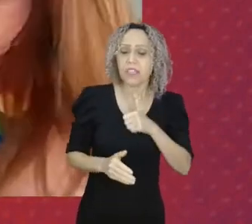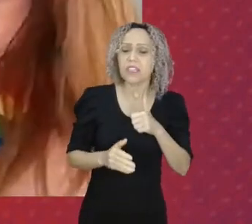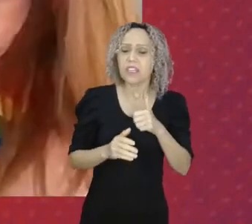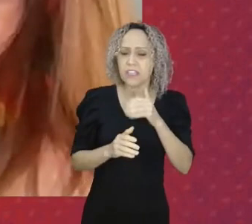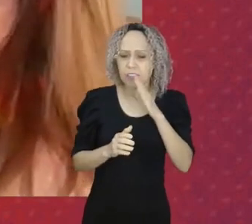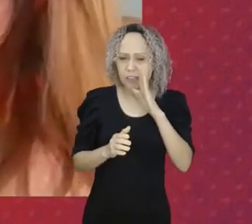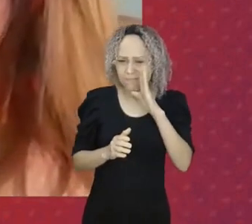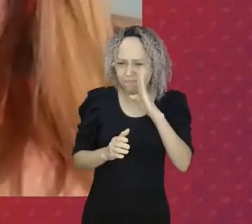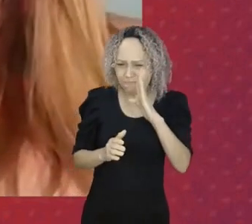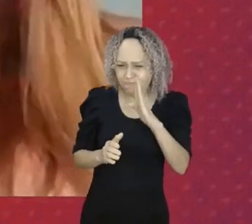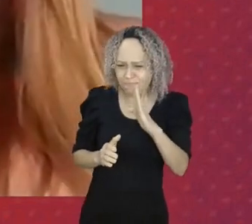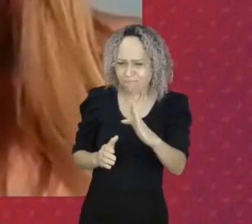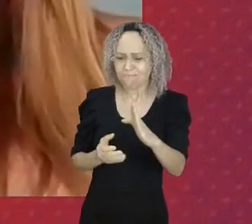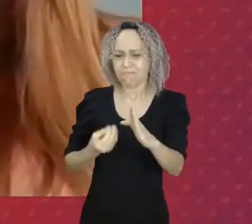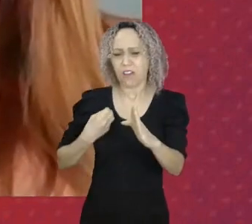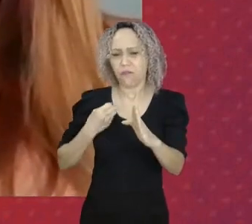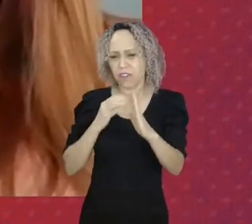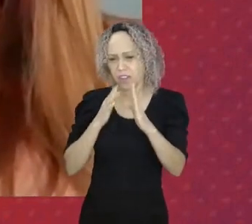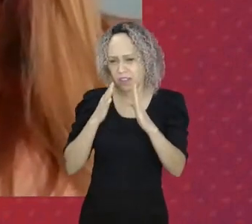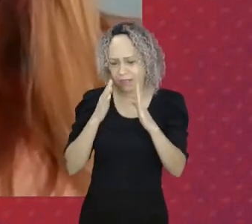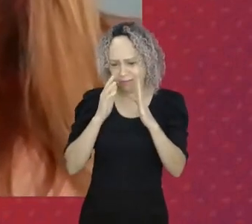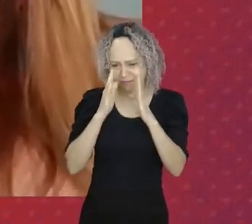usam para que a gente consiga